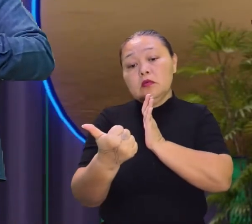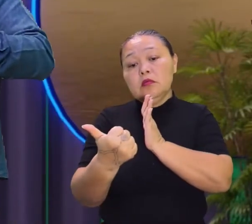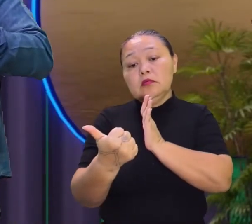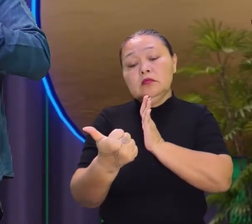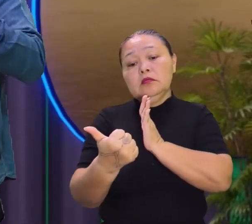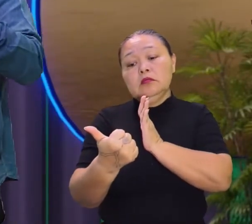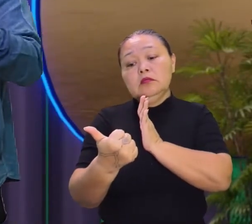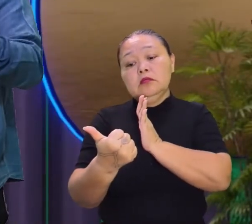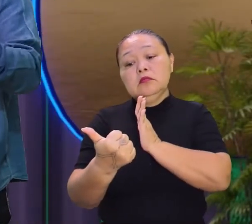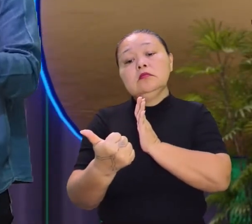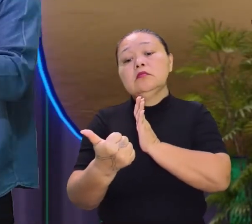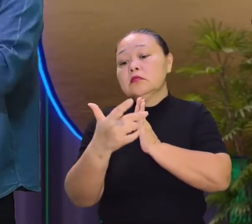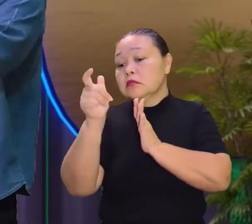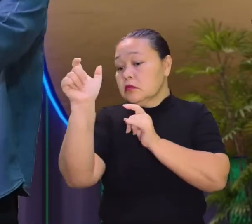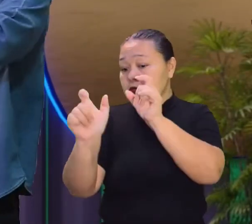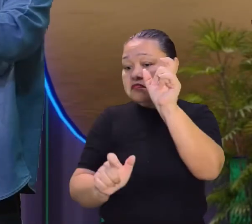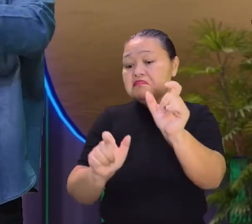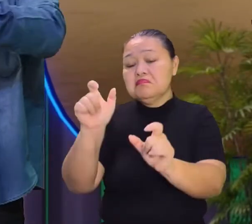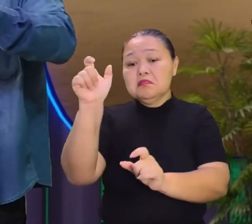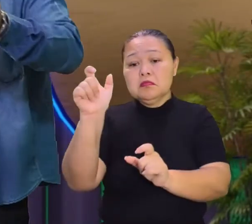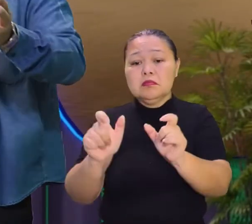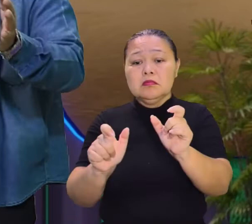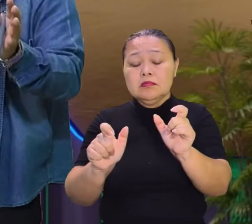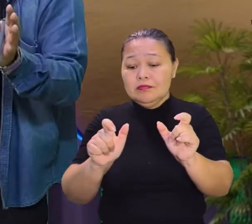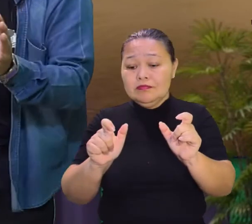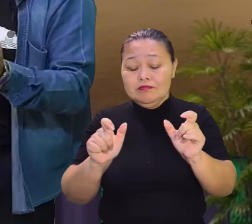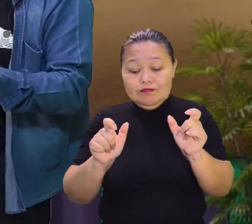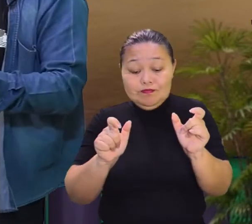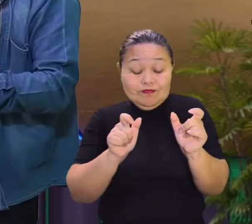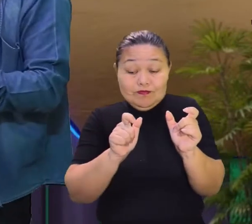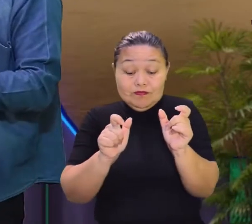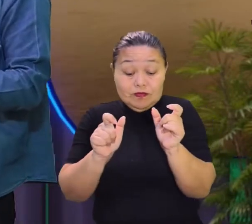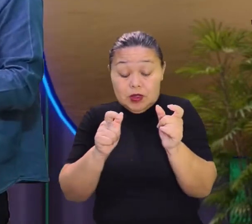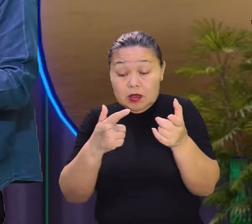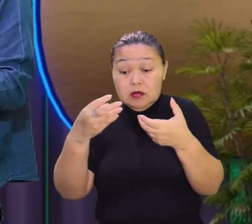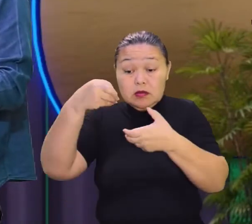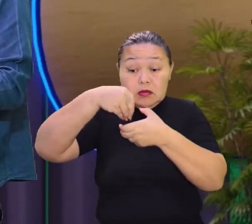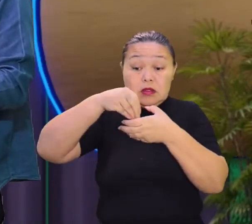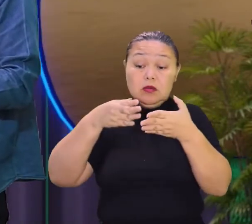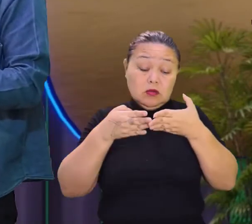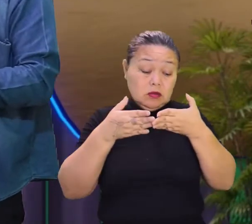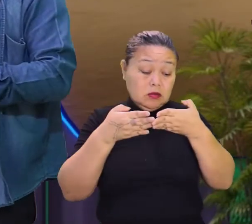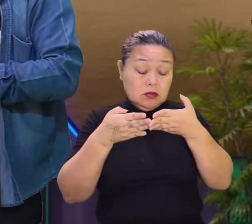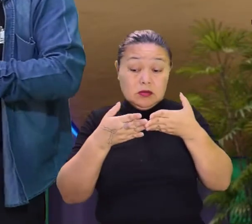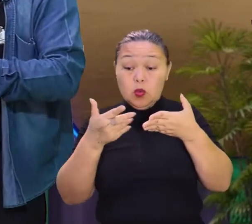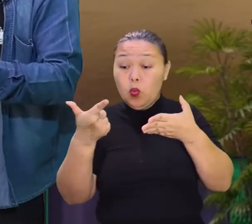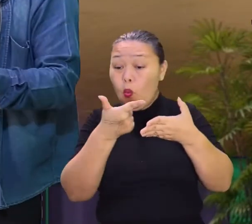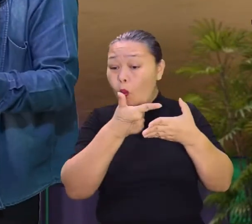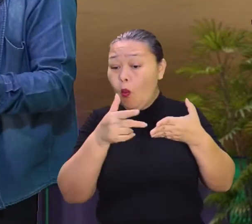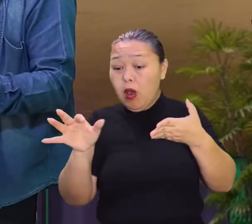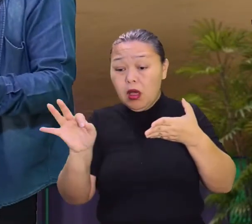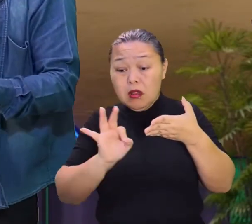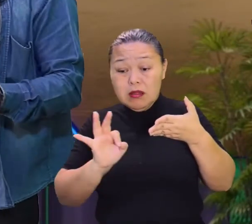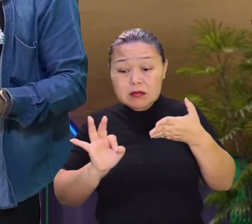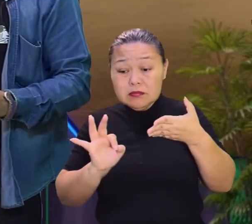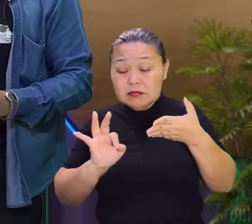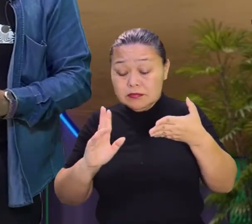Então, pessoas também ali em condição subhumana dentro de navios, totalmente sem condição nenhuma,